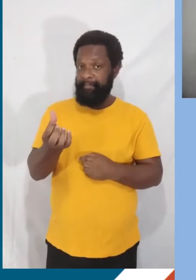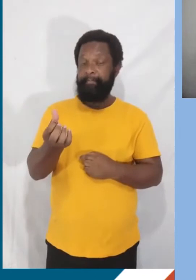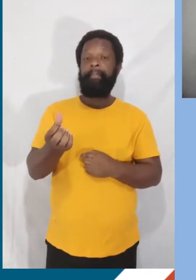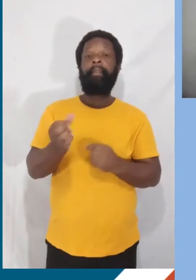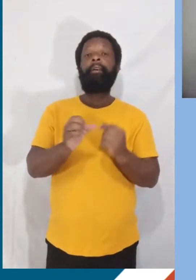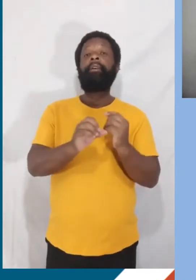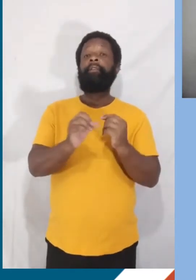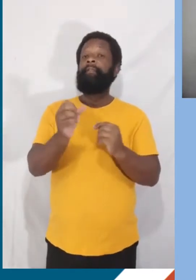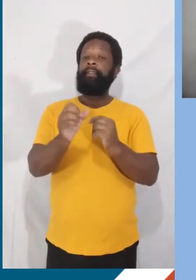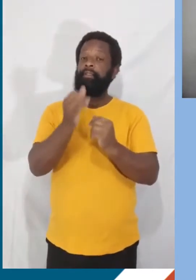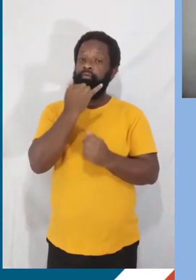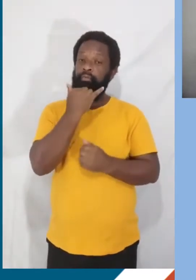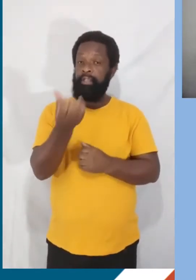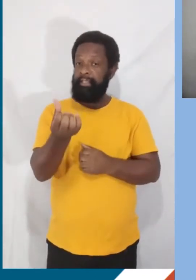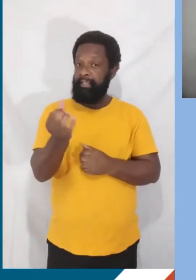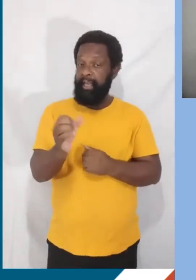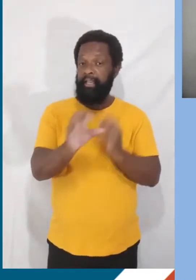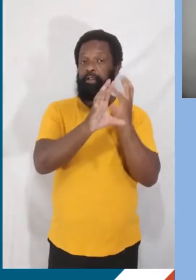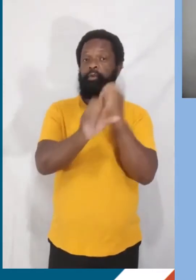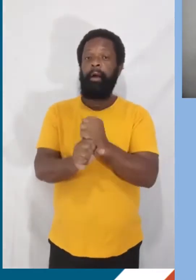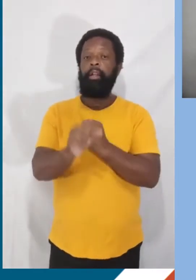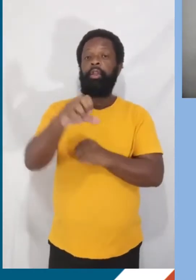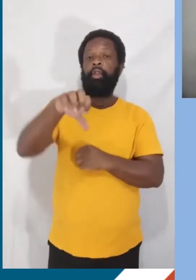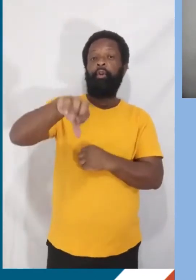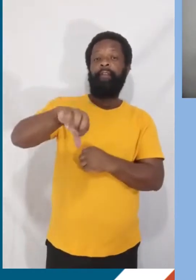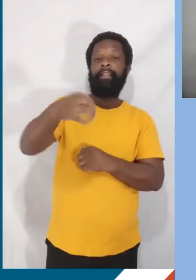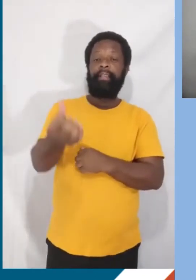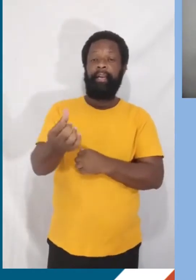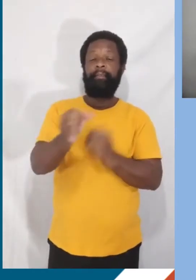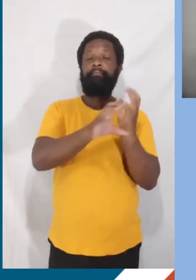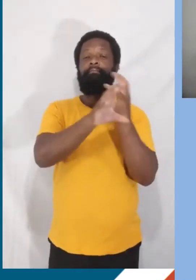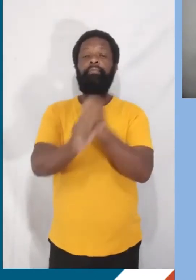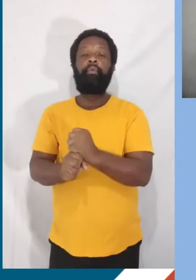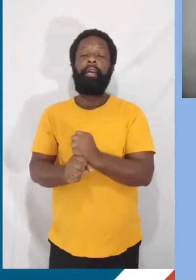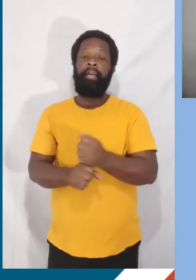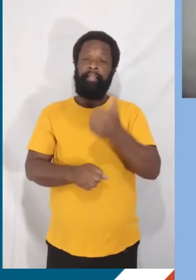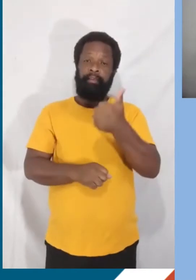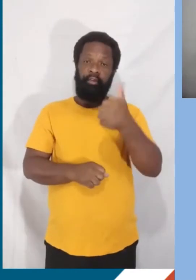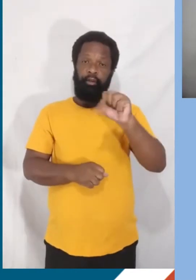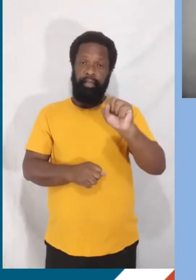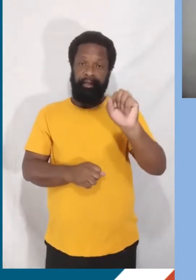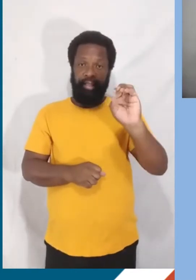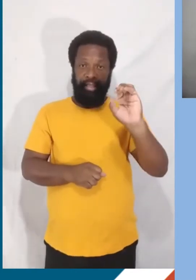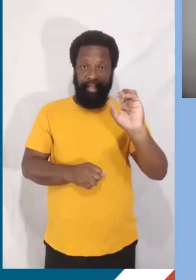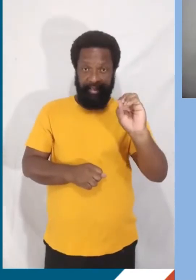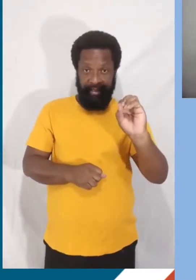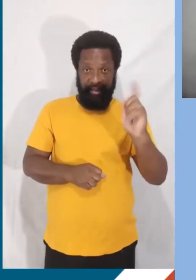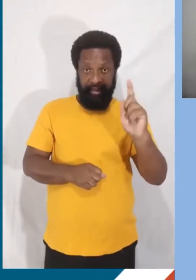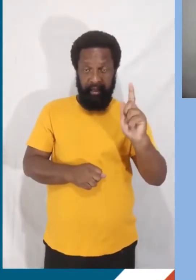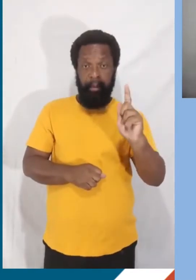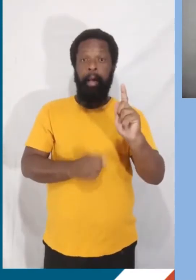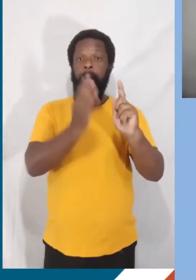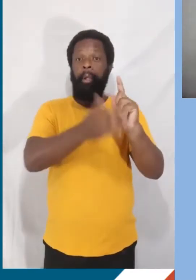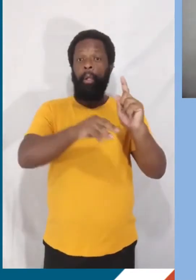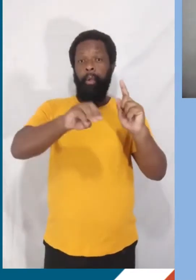6 oxigênio, mas vezes 6, 16, perdão. E vai dar 96. Somando isso tudo, vai dar 180 gramas por mol. Então eu sei que a cada 1